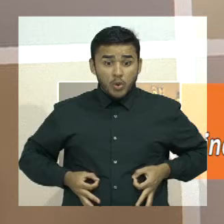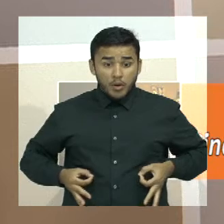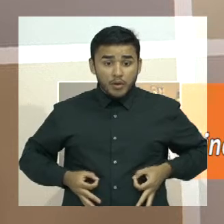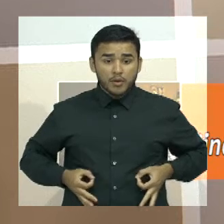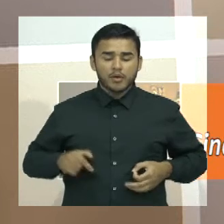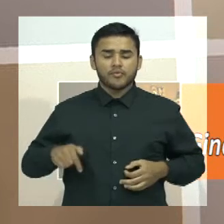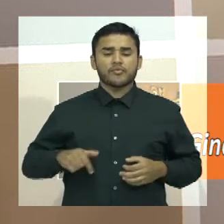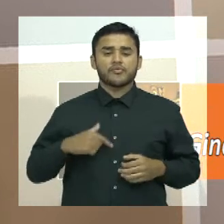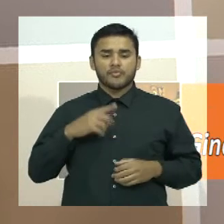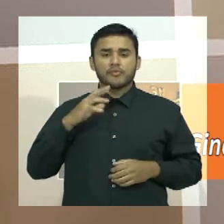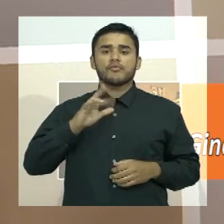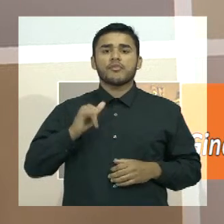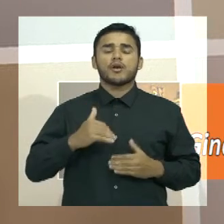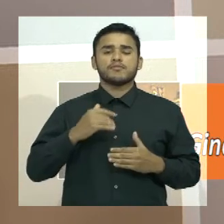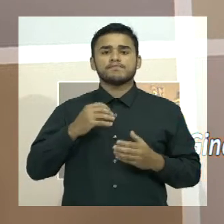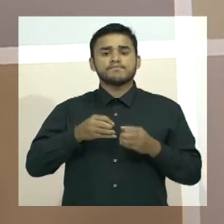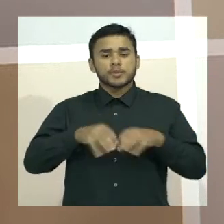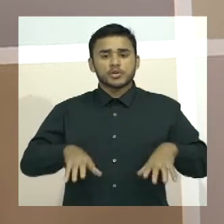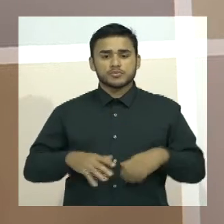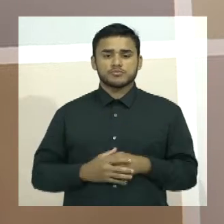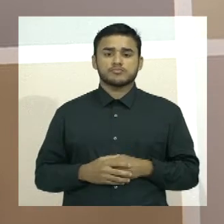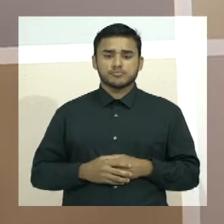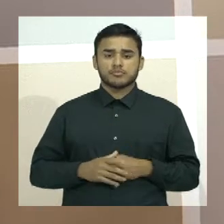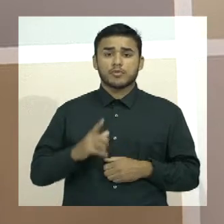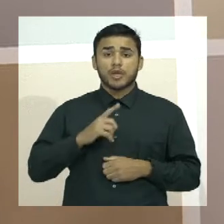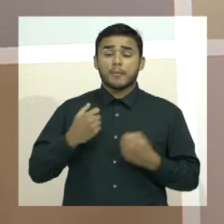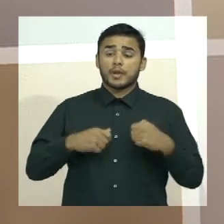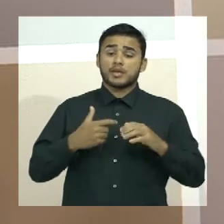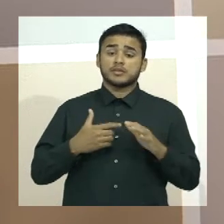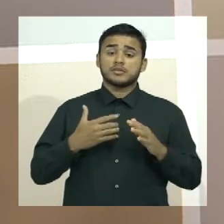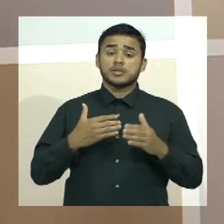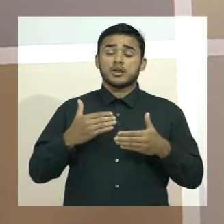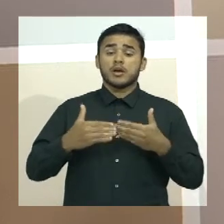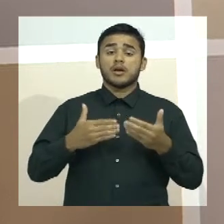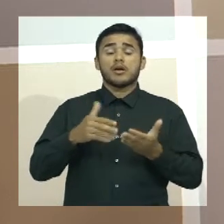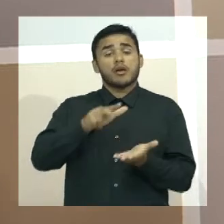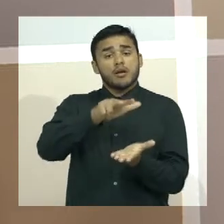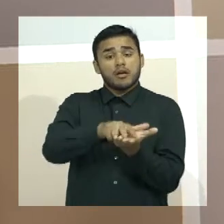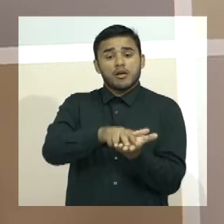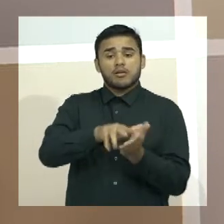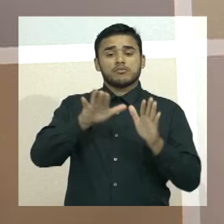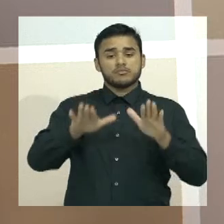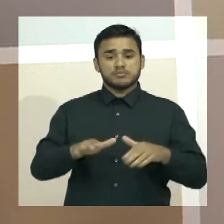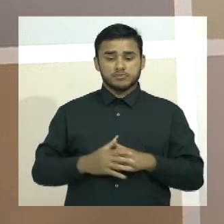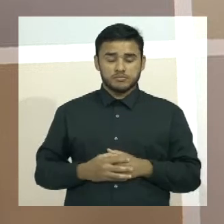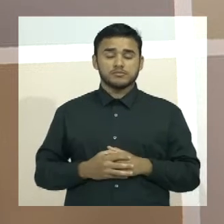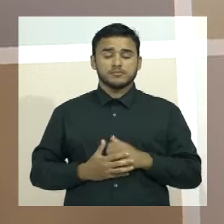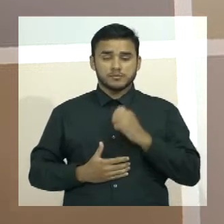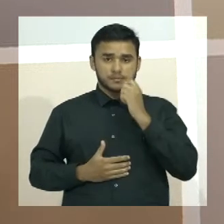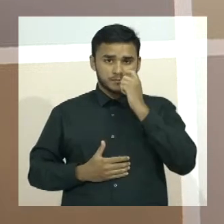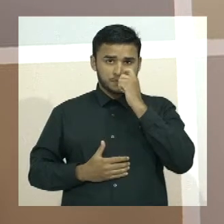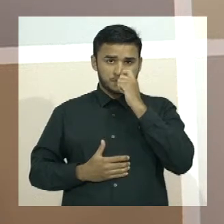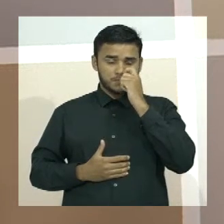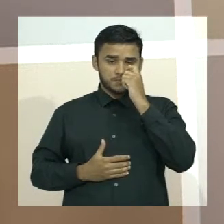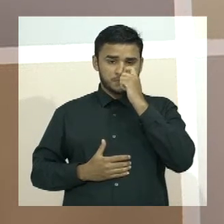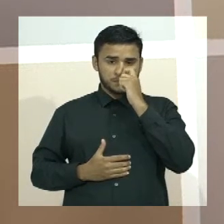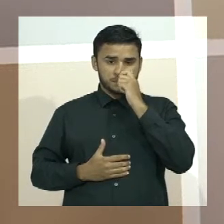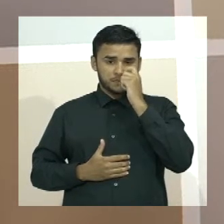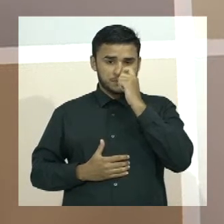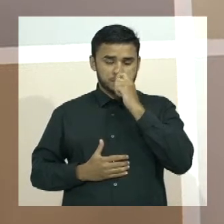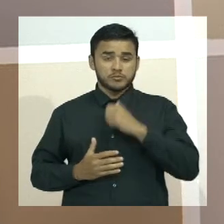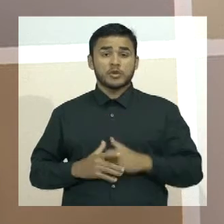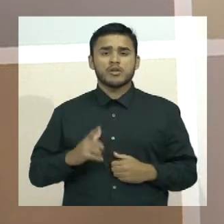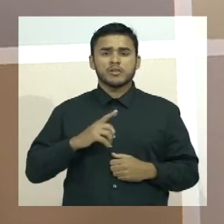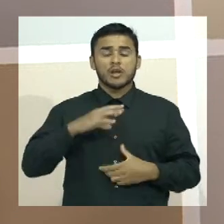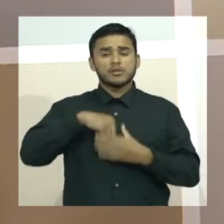ter maior índice de internação em UTI neonatal. Aquela mãezinha vai ter mais anemia, ela não tinha aquele suporte de vitaminas